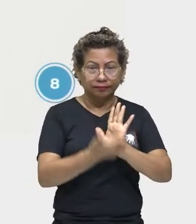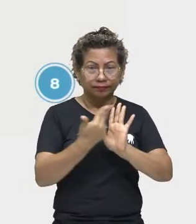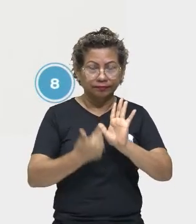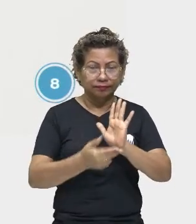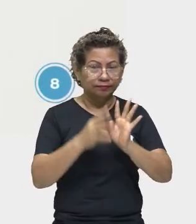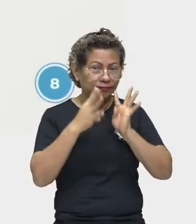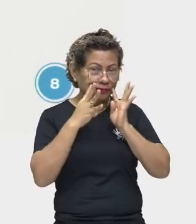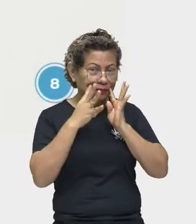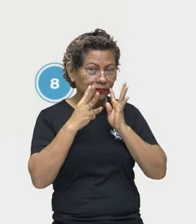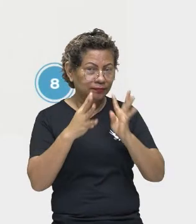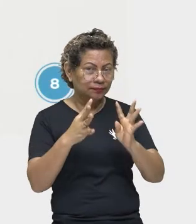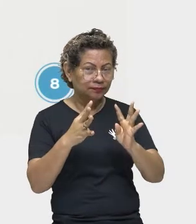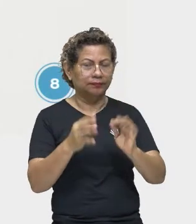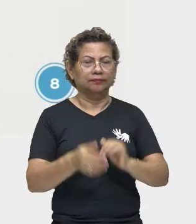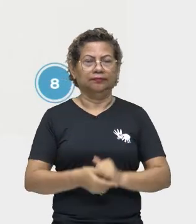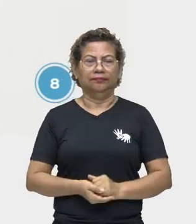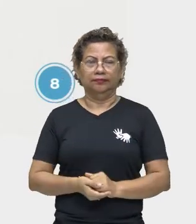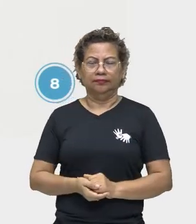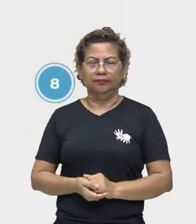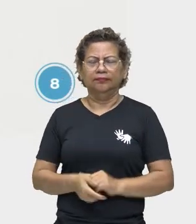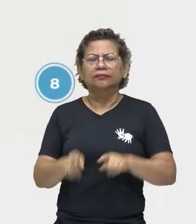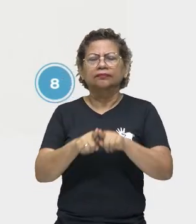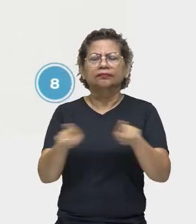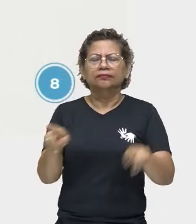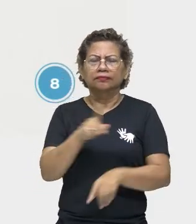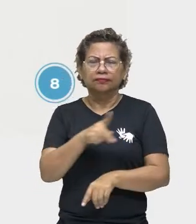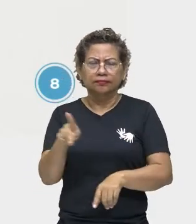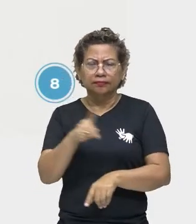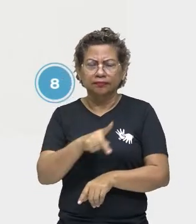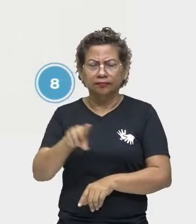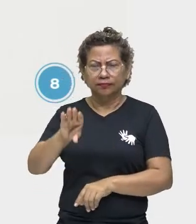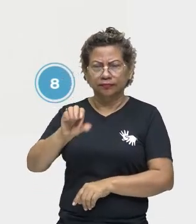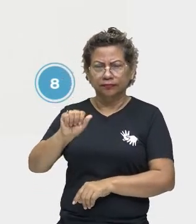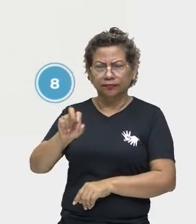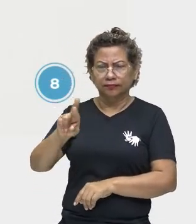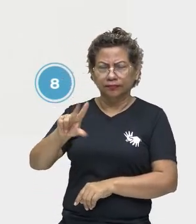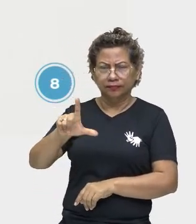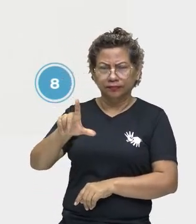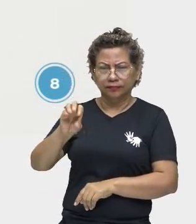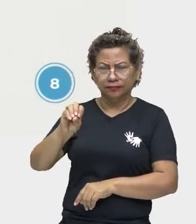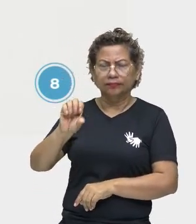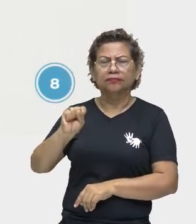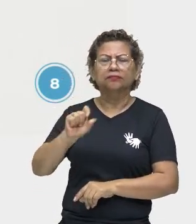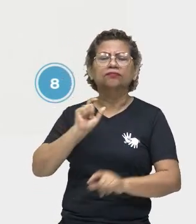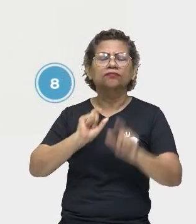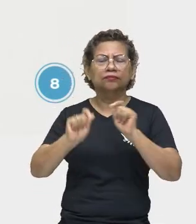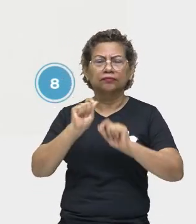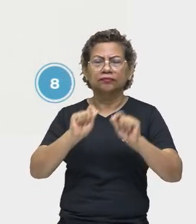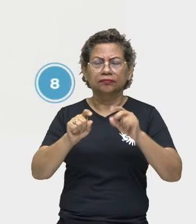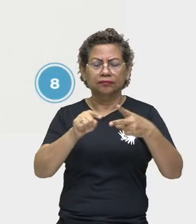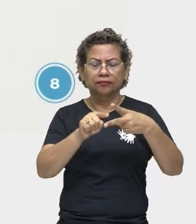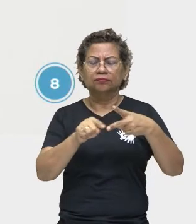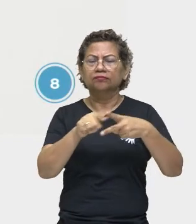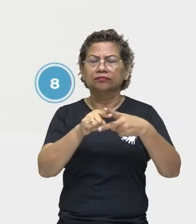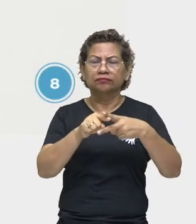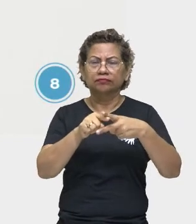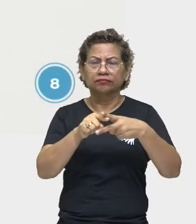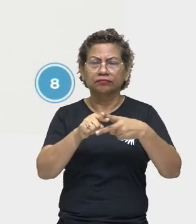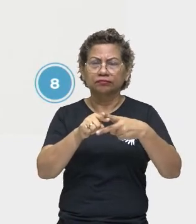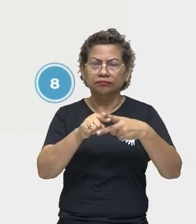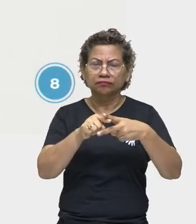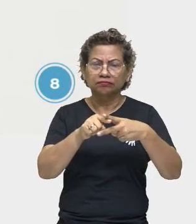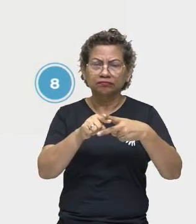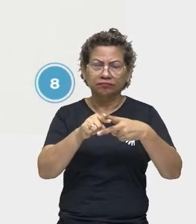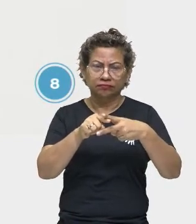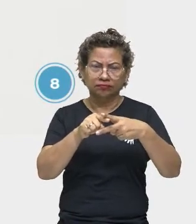Continuando. Professor Carlos, o que é um ângulo externo? Um ângulo externo é a abertura entre